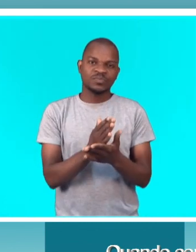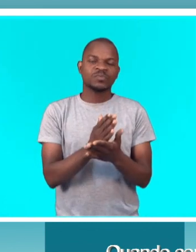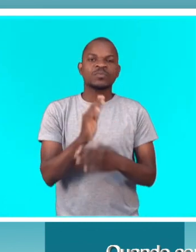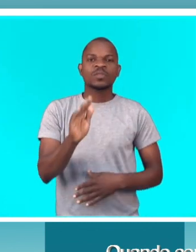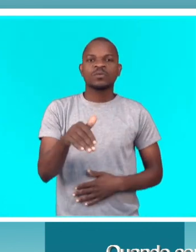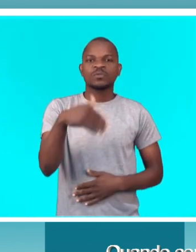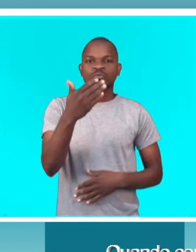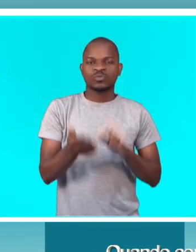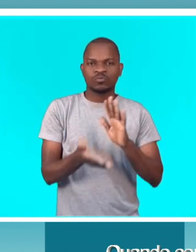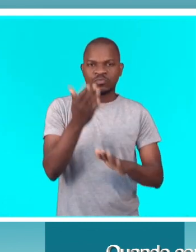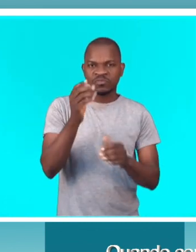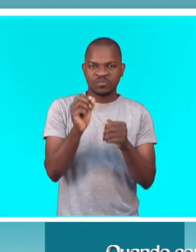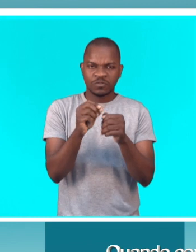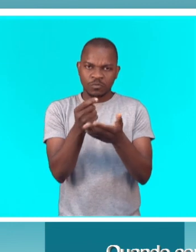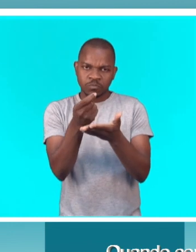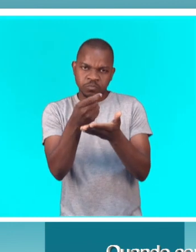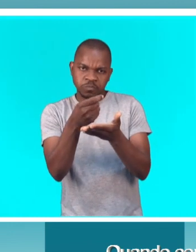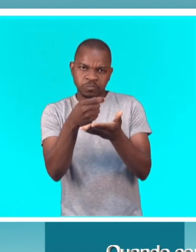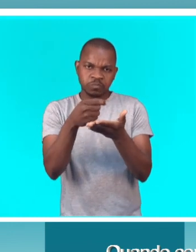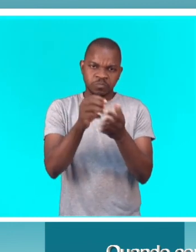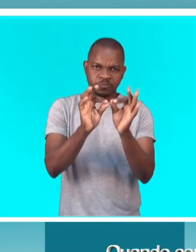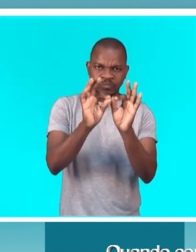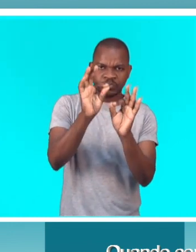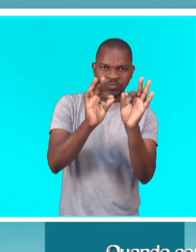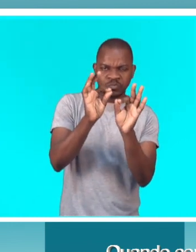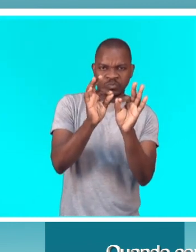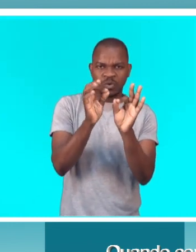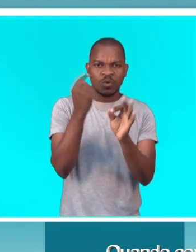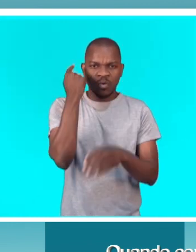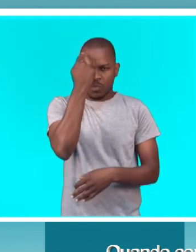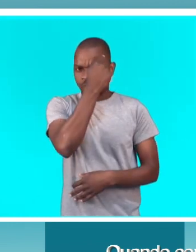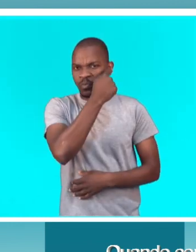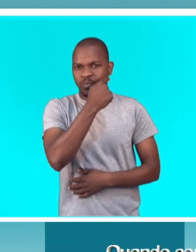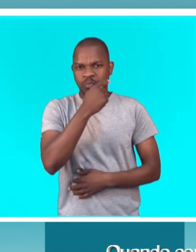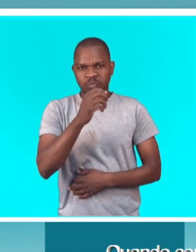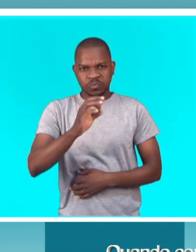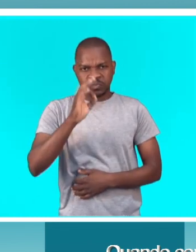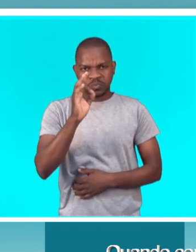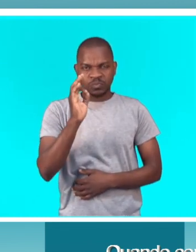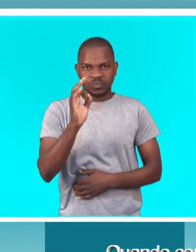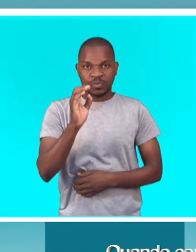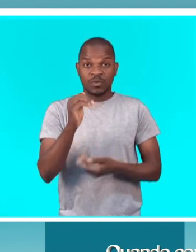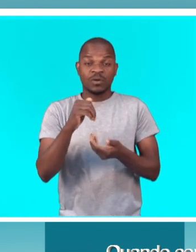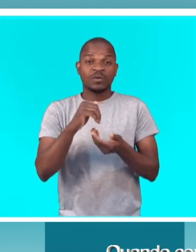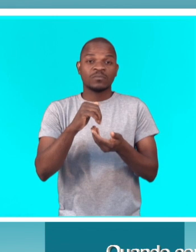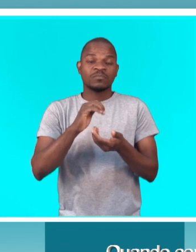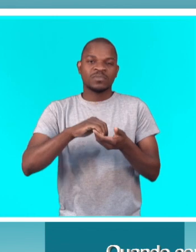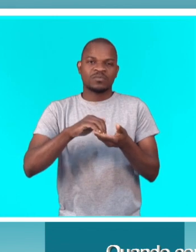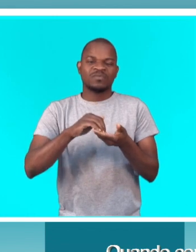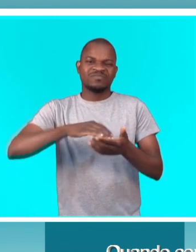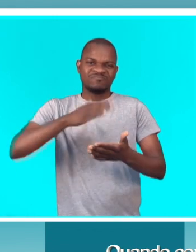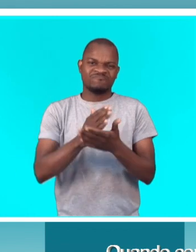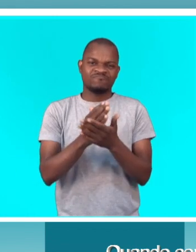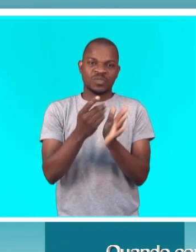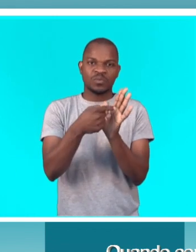Quando começo a fazer sombras, luz, curvas do rosto, ter aquela imersão, aquela